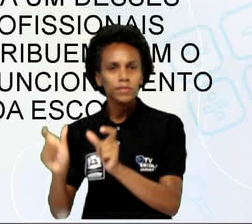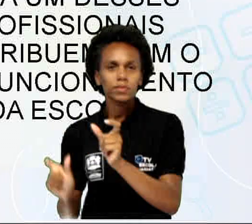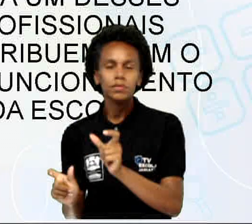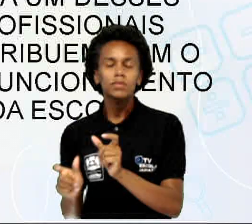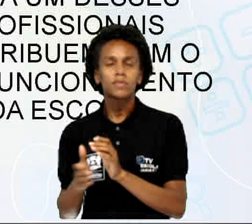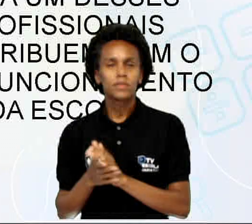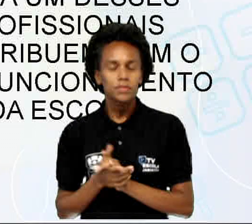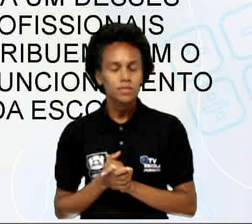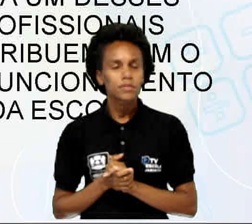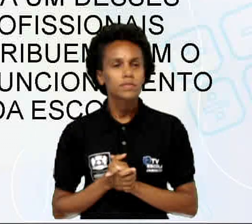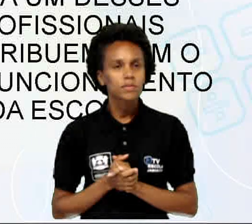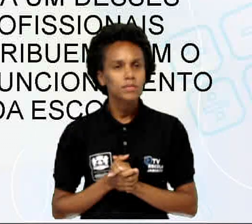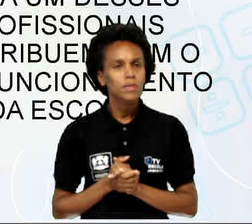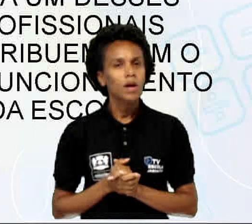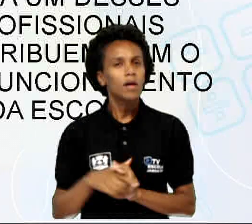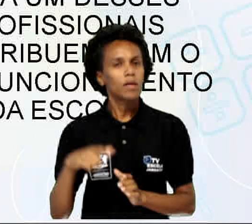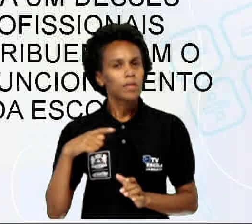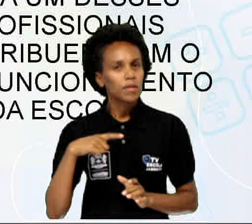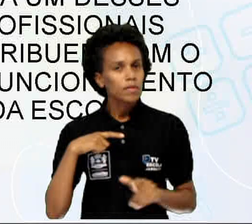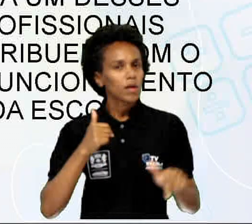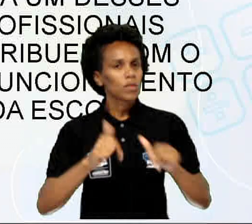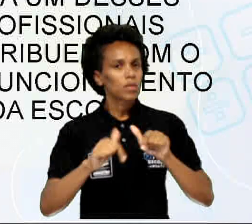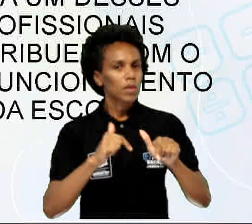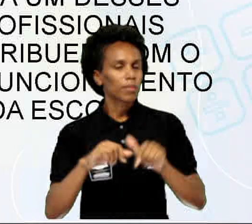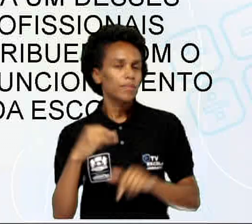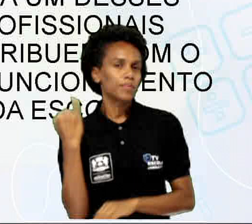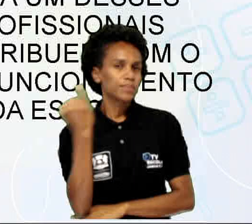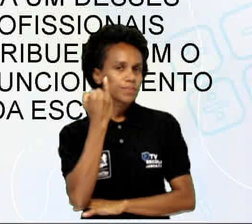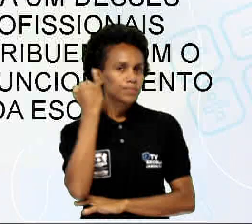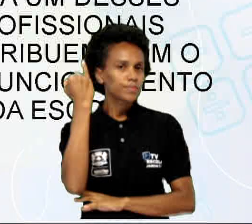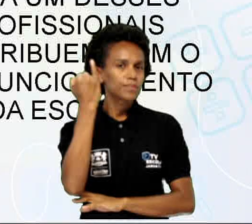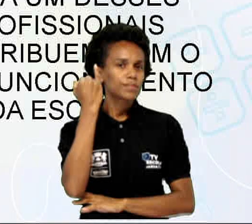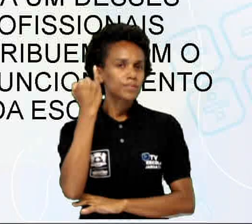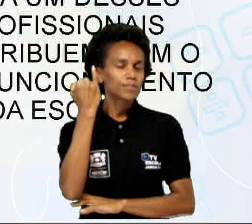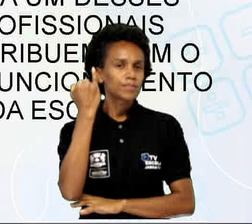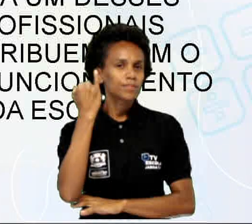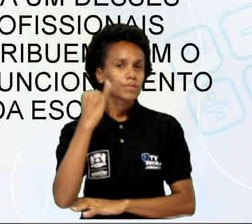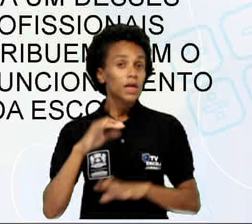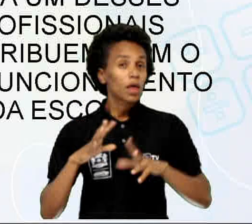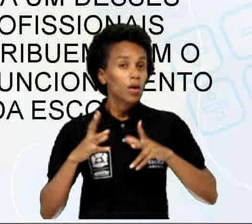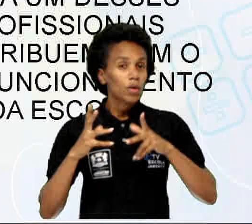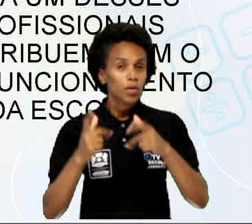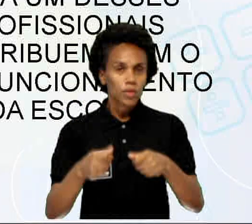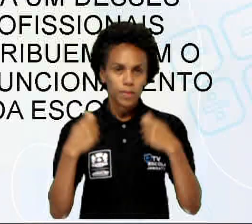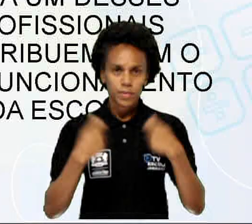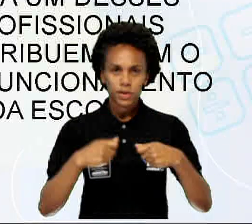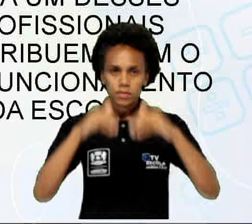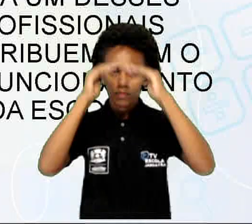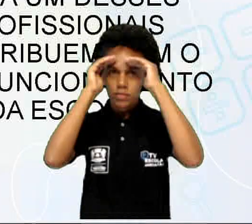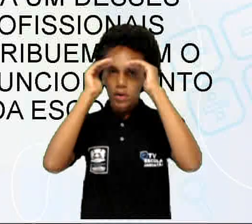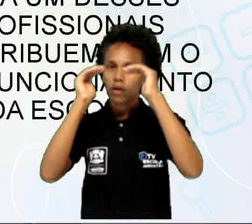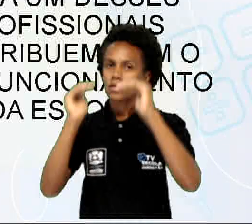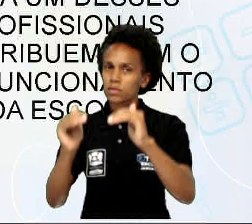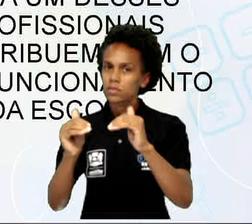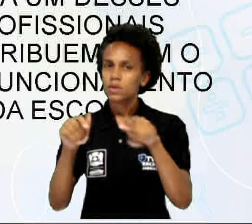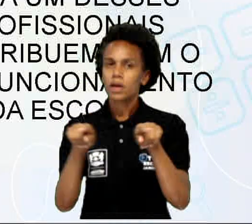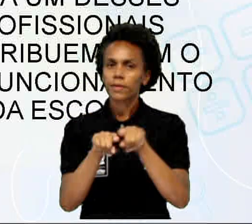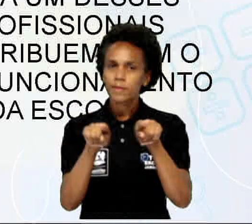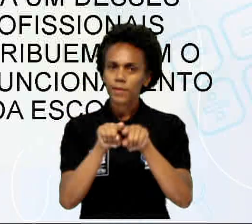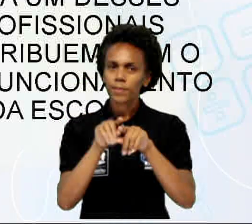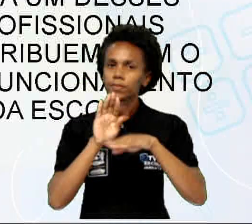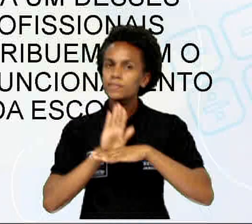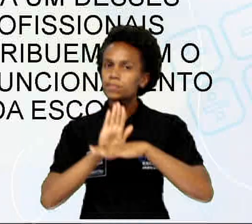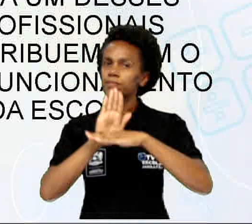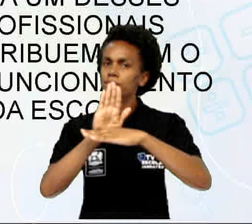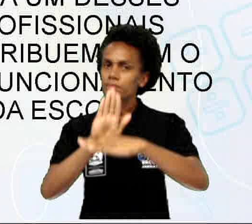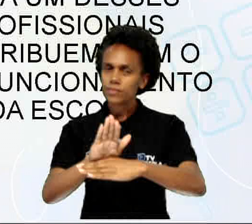funções importantes, tá? E que todos precisam respeitar e também ajudar, né, gente? É gostoso a gente chegar